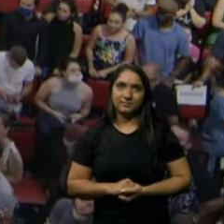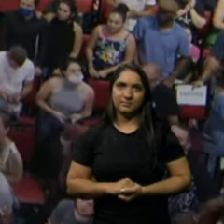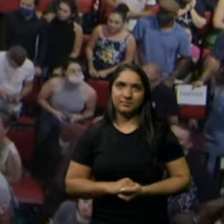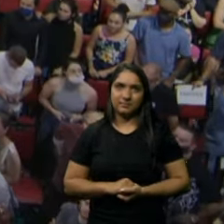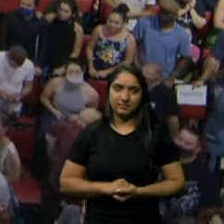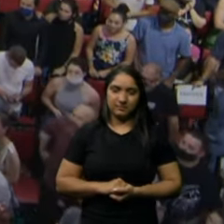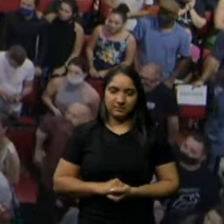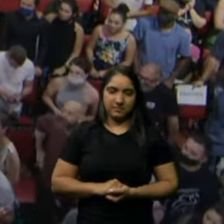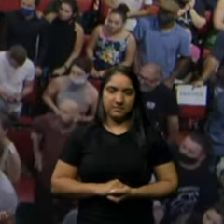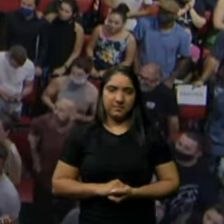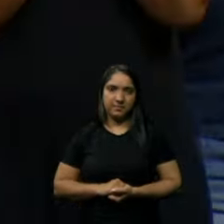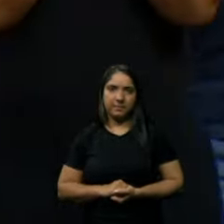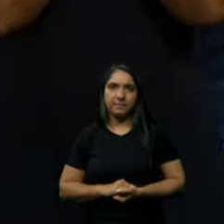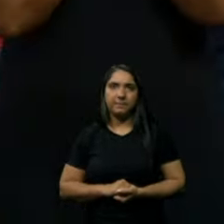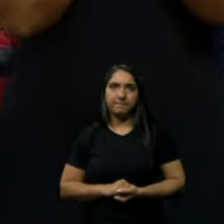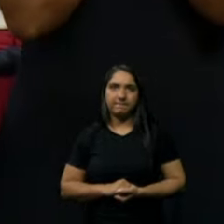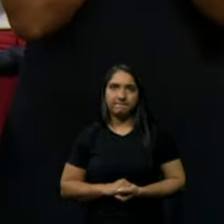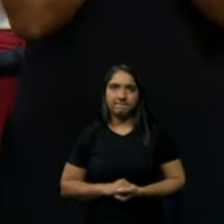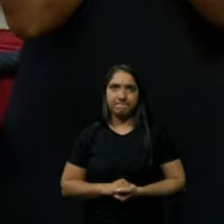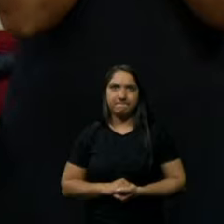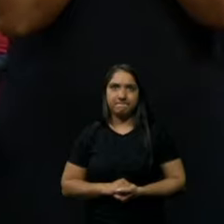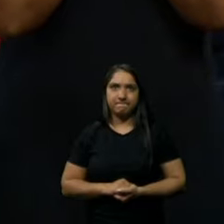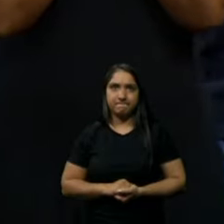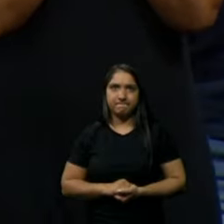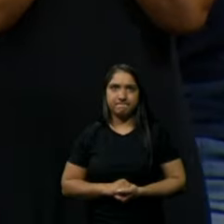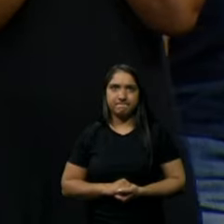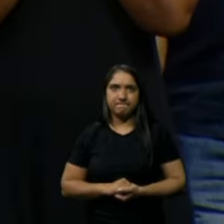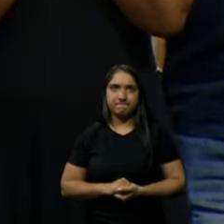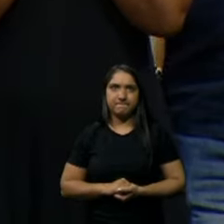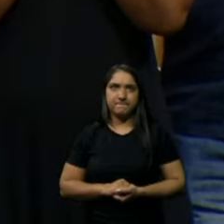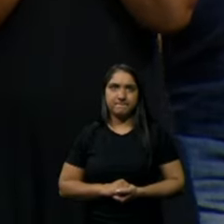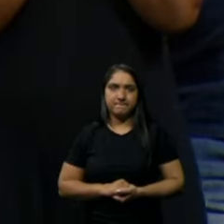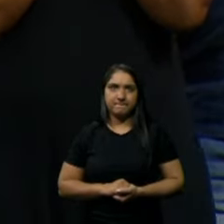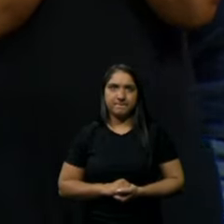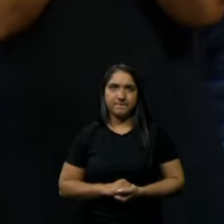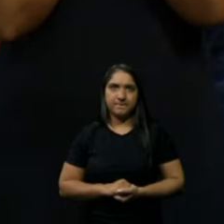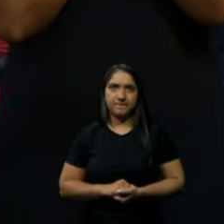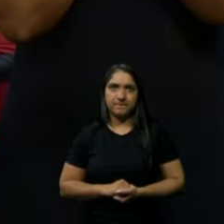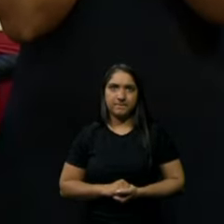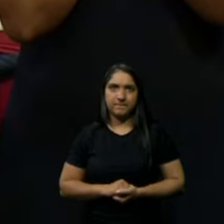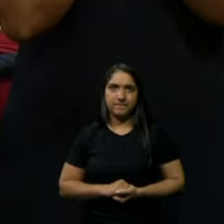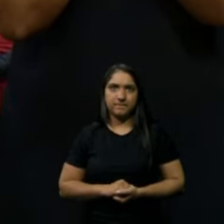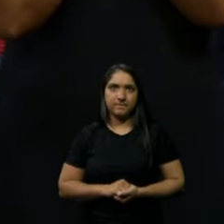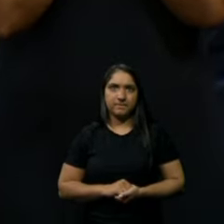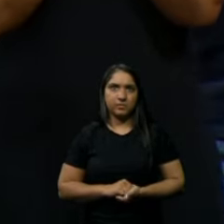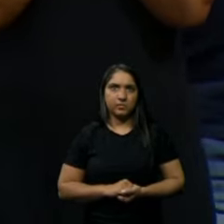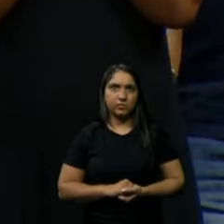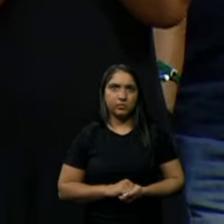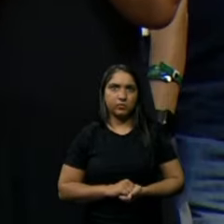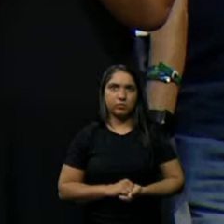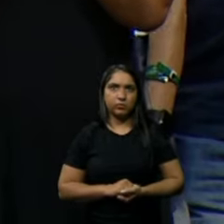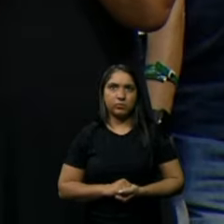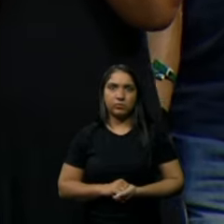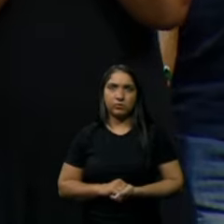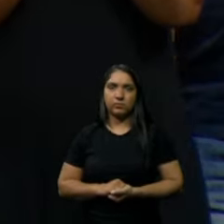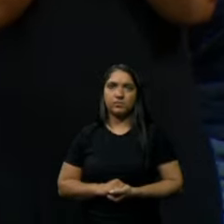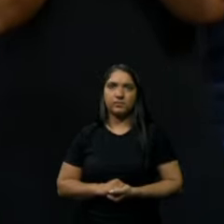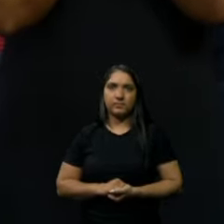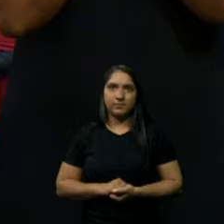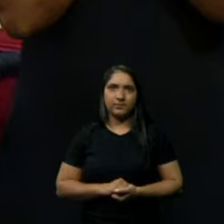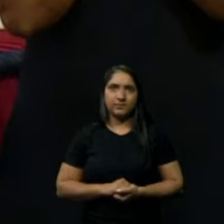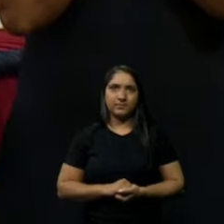eu acredito nas manifestar 10:18 Diz aí metro e meio da pidgeotto festa que vai ou